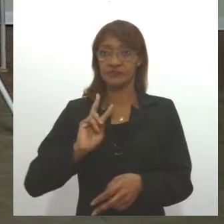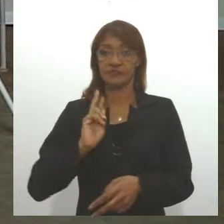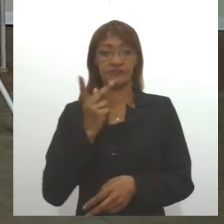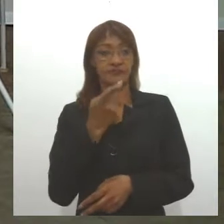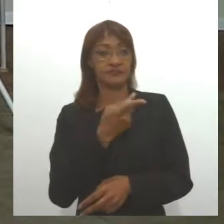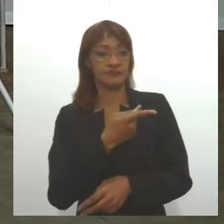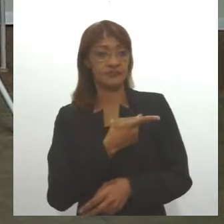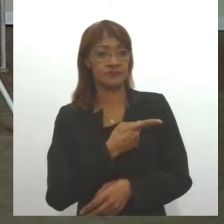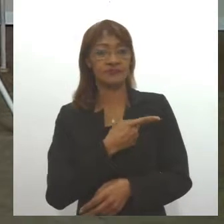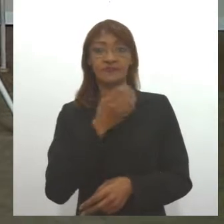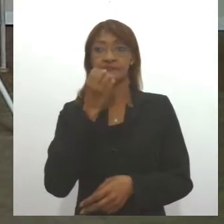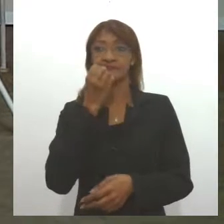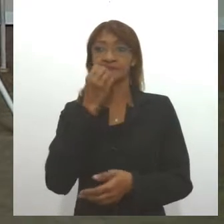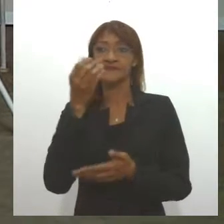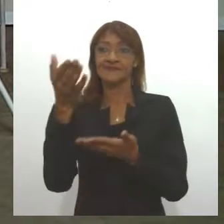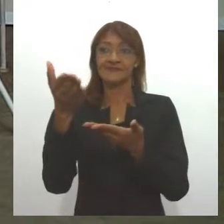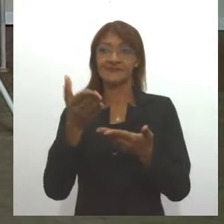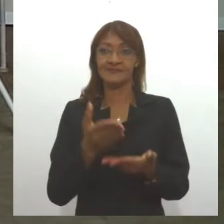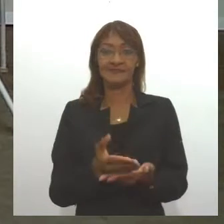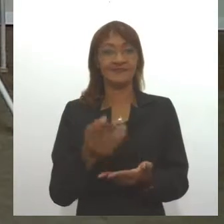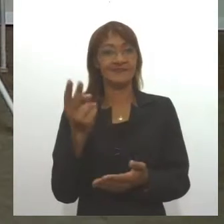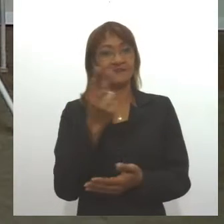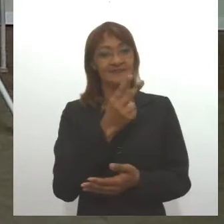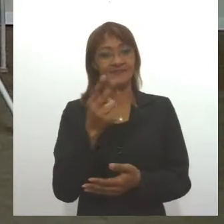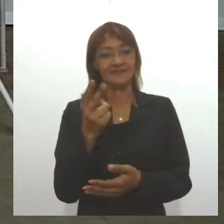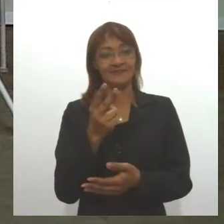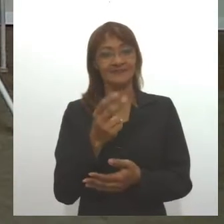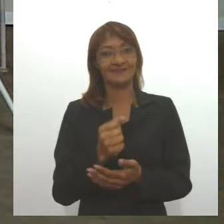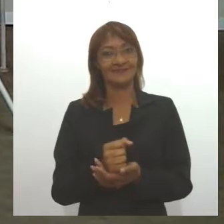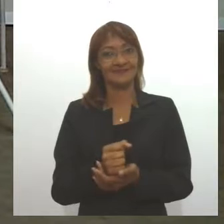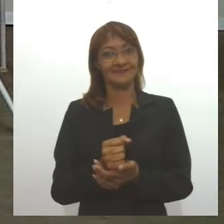bem-vindas, Giovana e Tatiane, ao programa Elas no Comando.